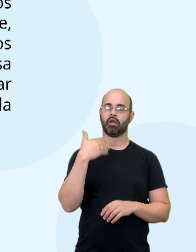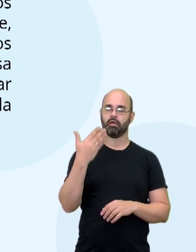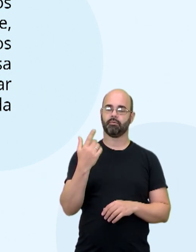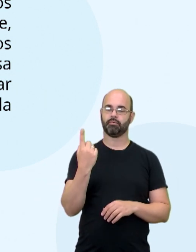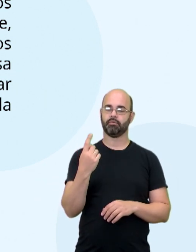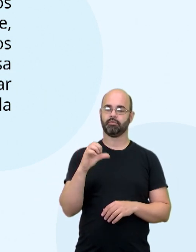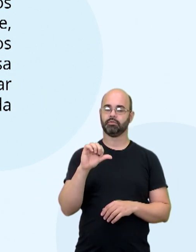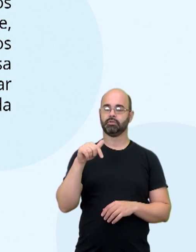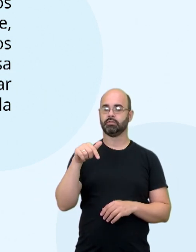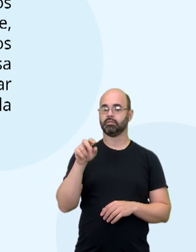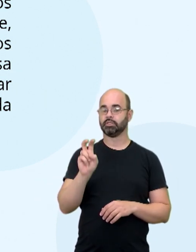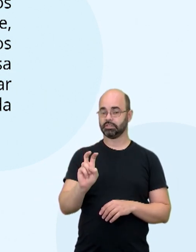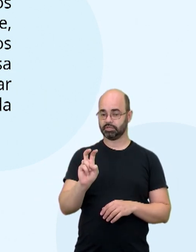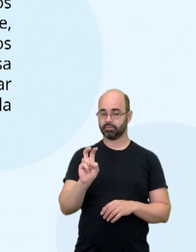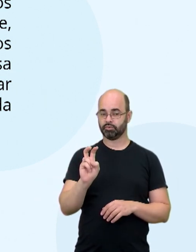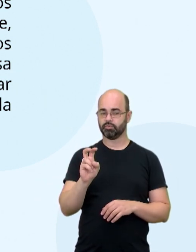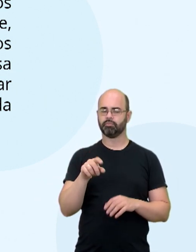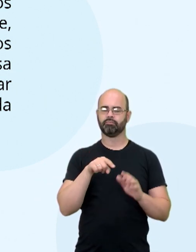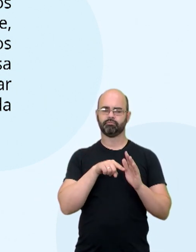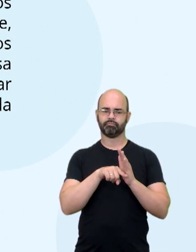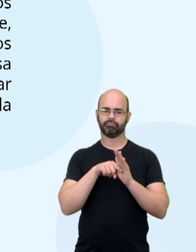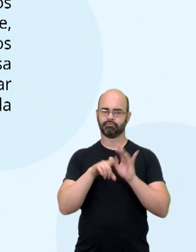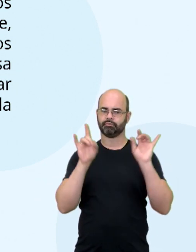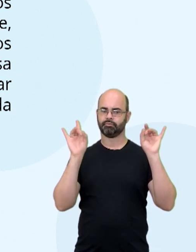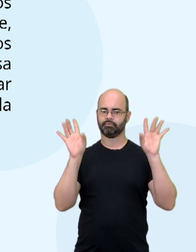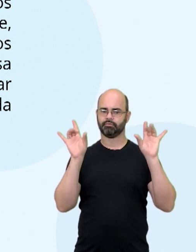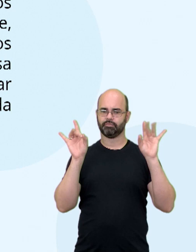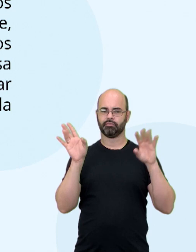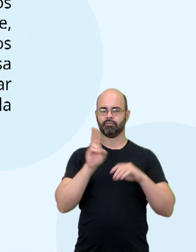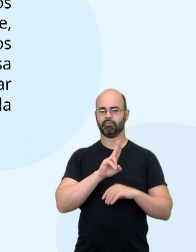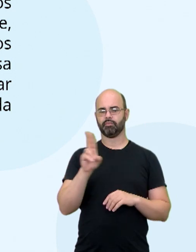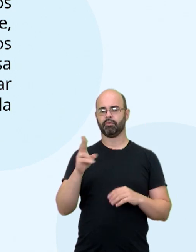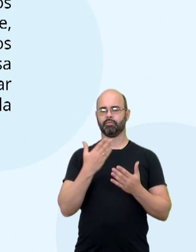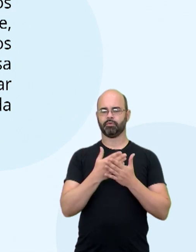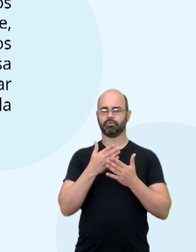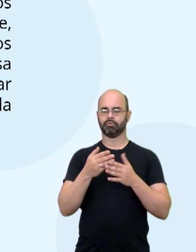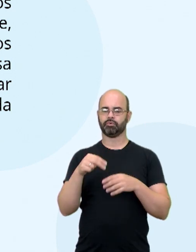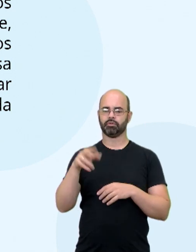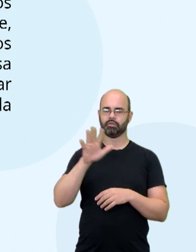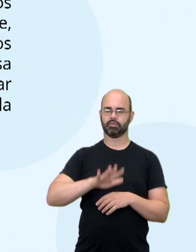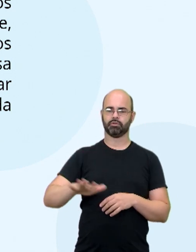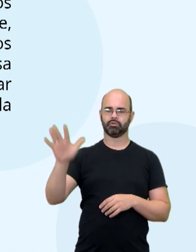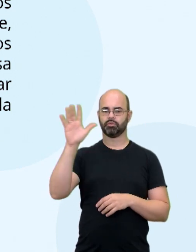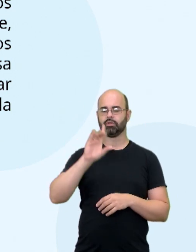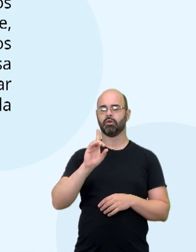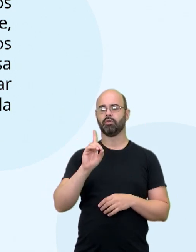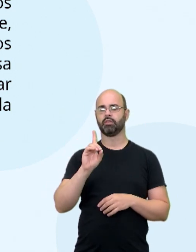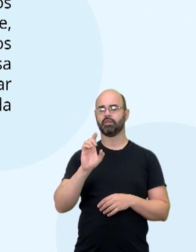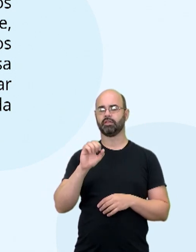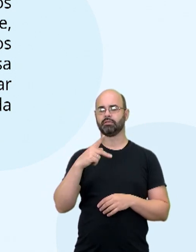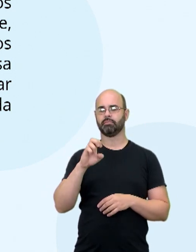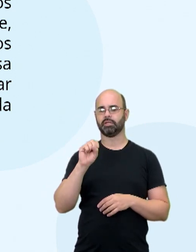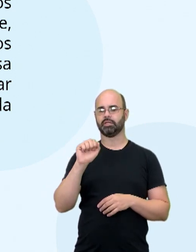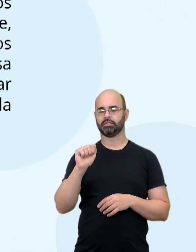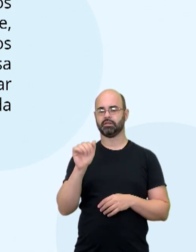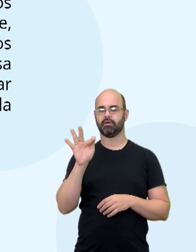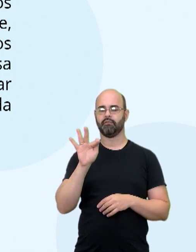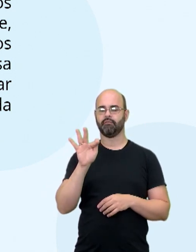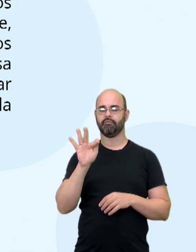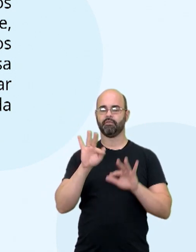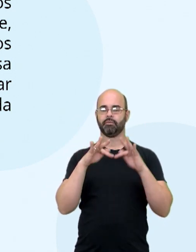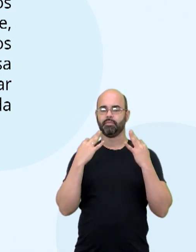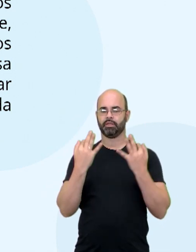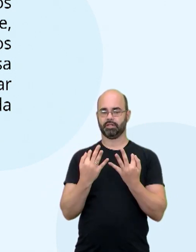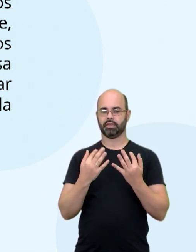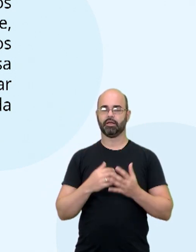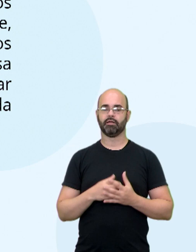1975, foi levada a efeito uma pesquisa especial denominada Estudo Nacional da Despesa Familiar. E durante a sua realização,